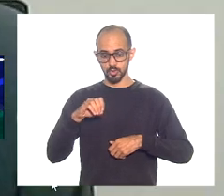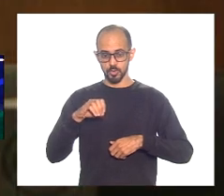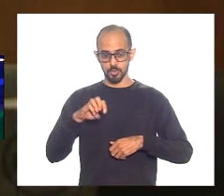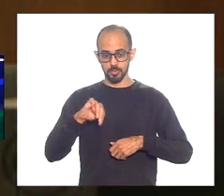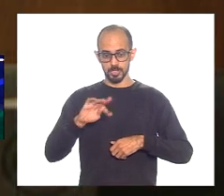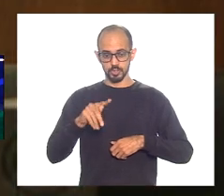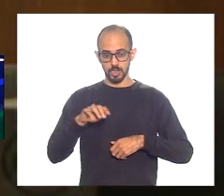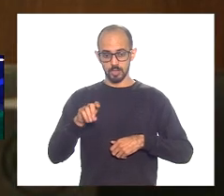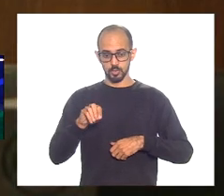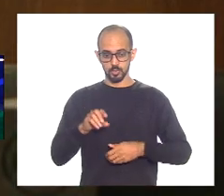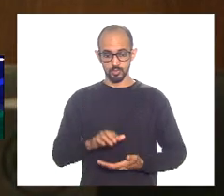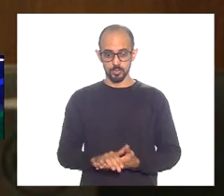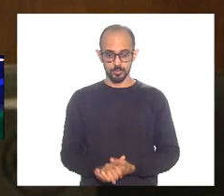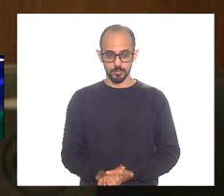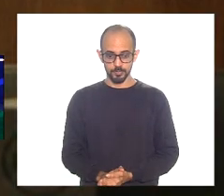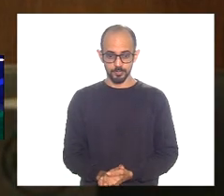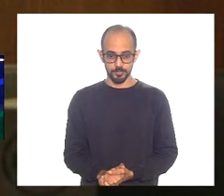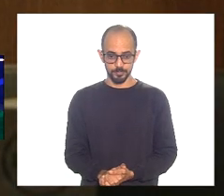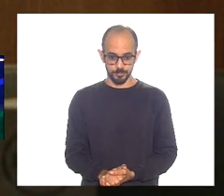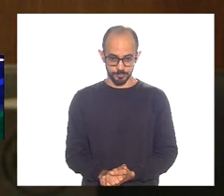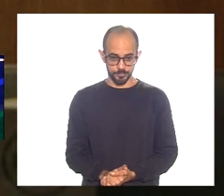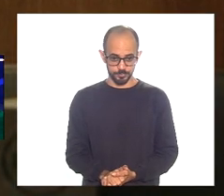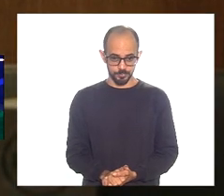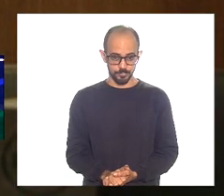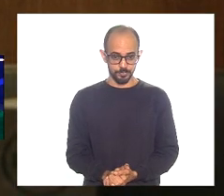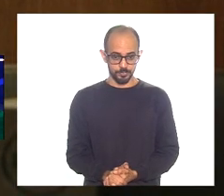Chico Machado.